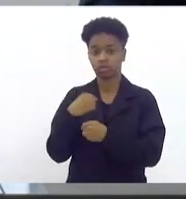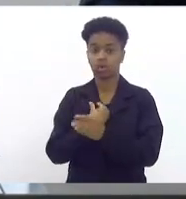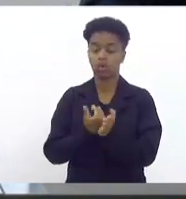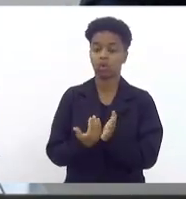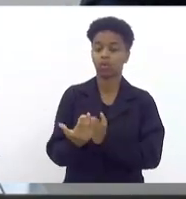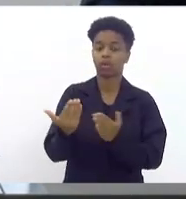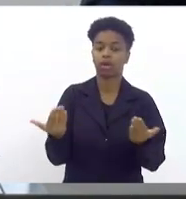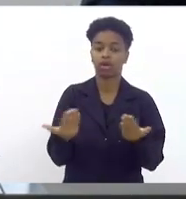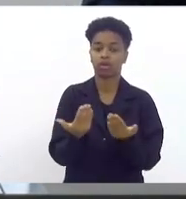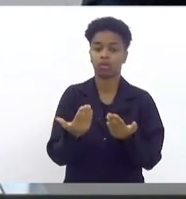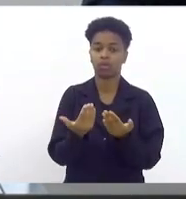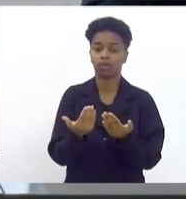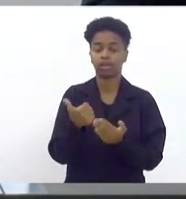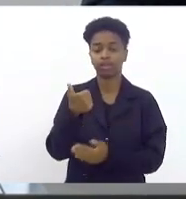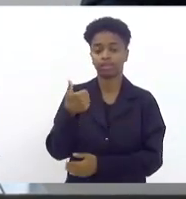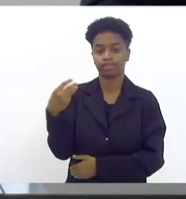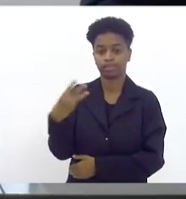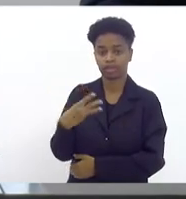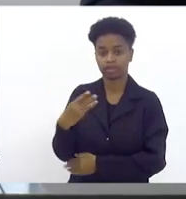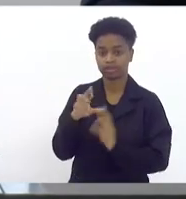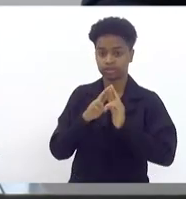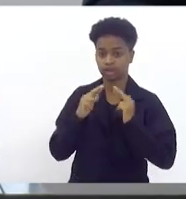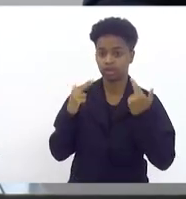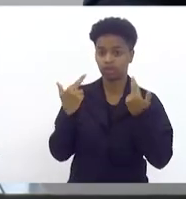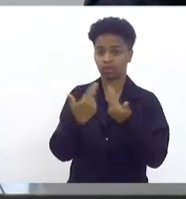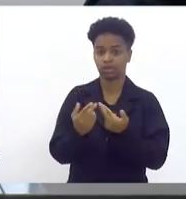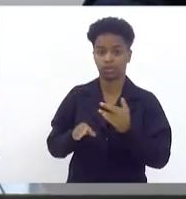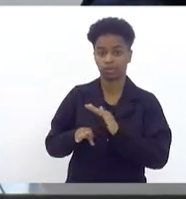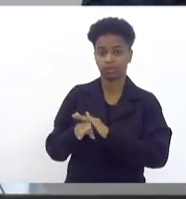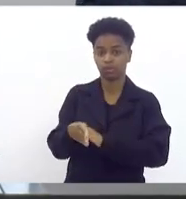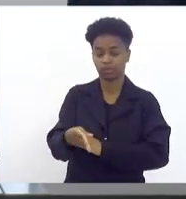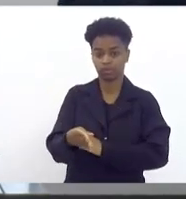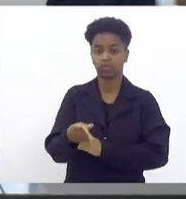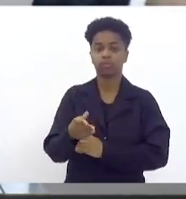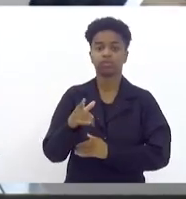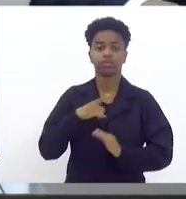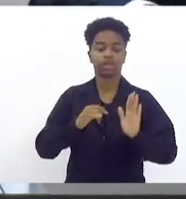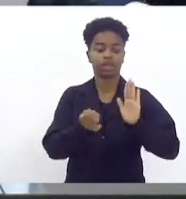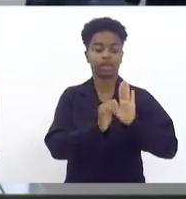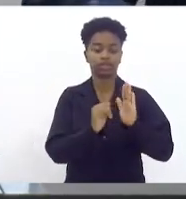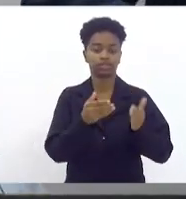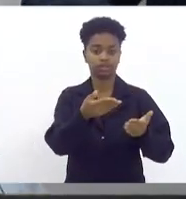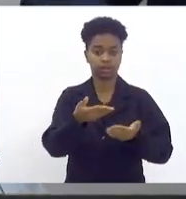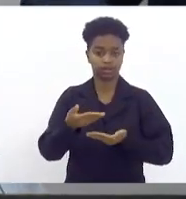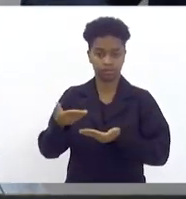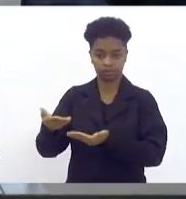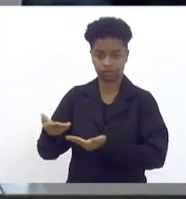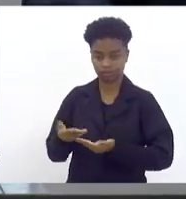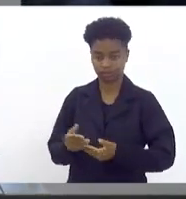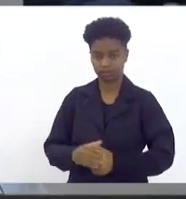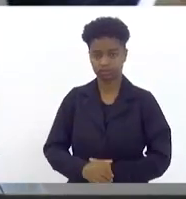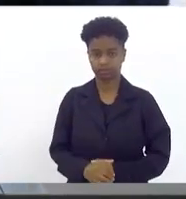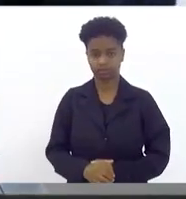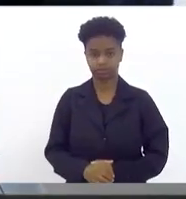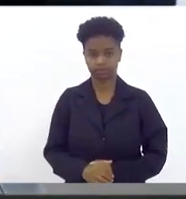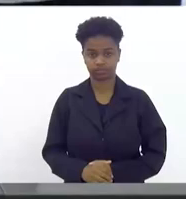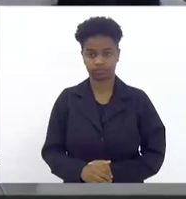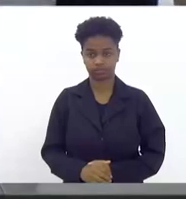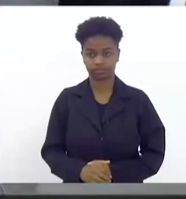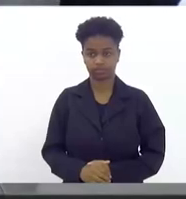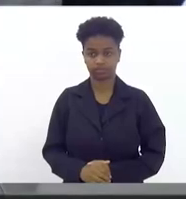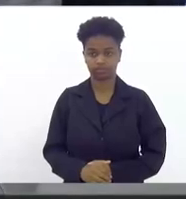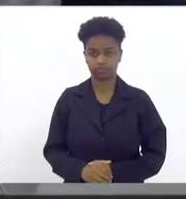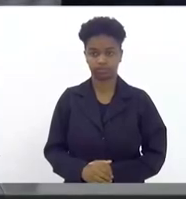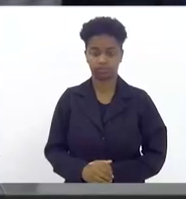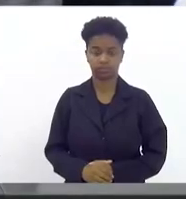da 13ª reunião ordinária, conforme edital de convocação. Faço uma questão